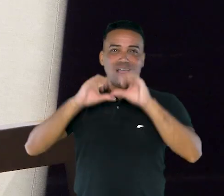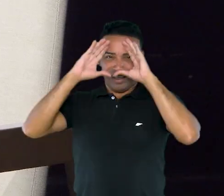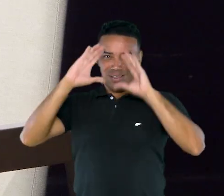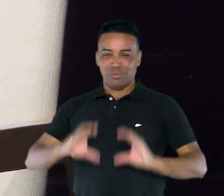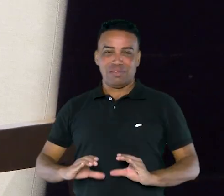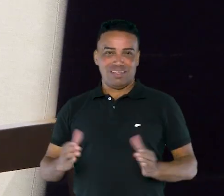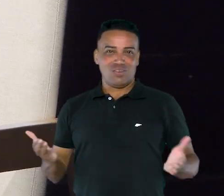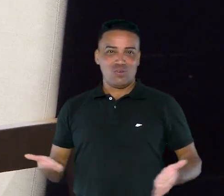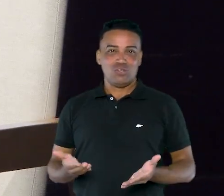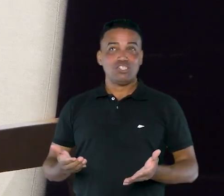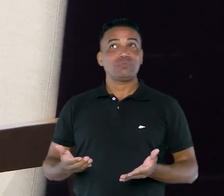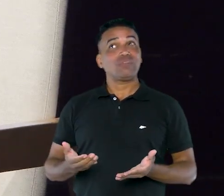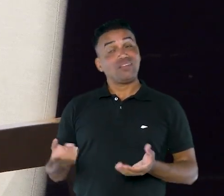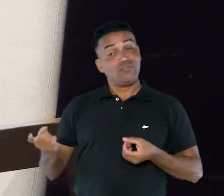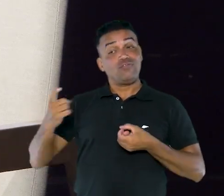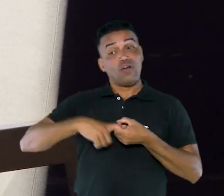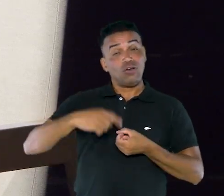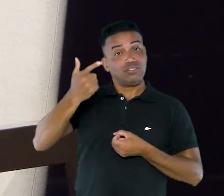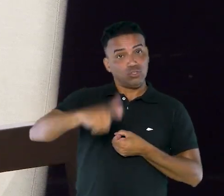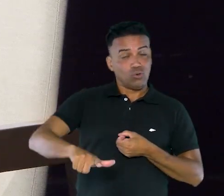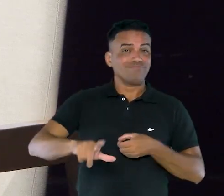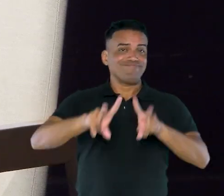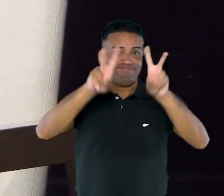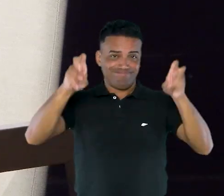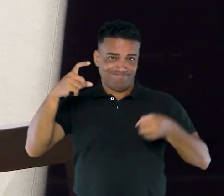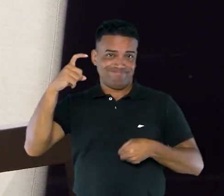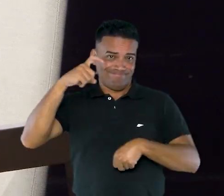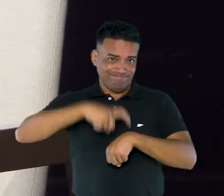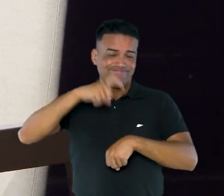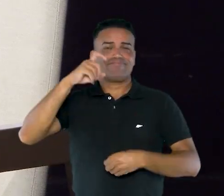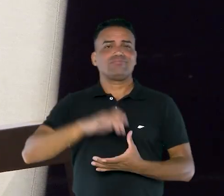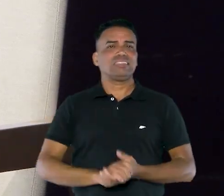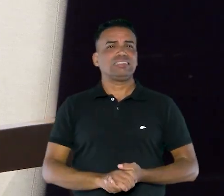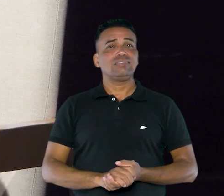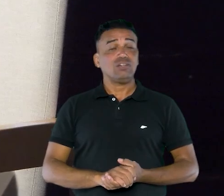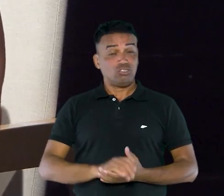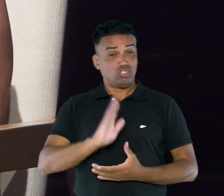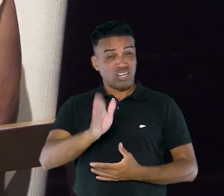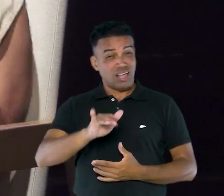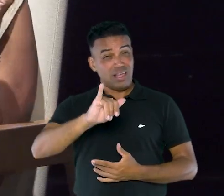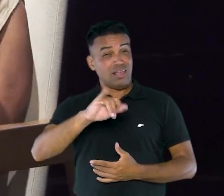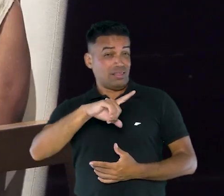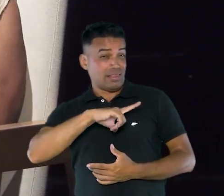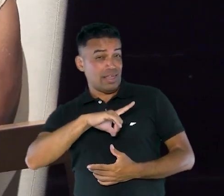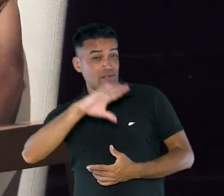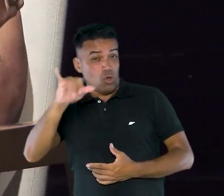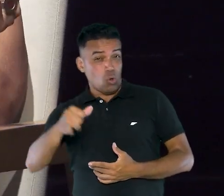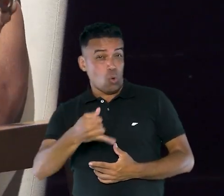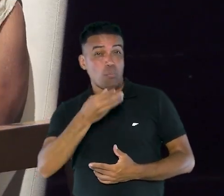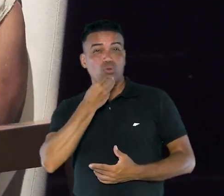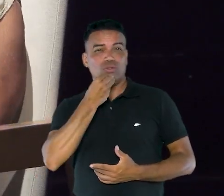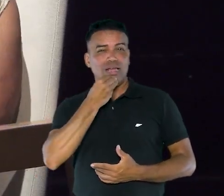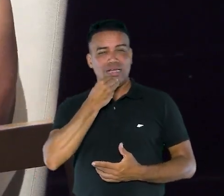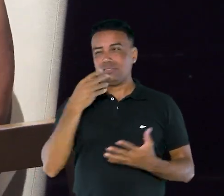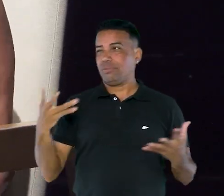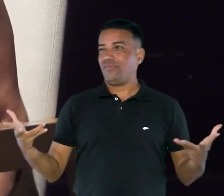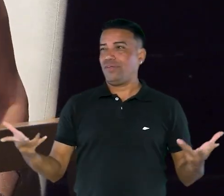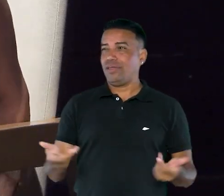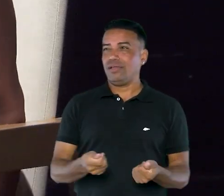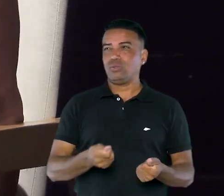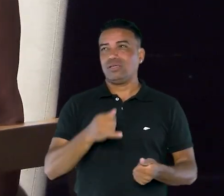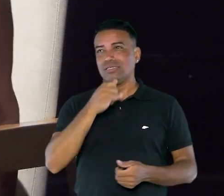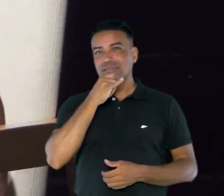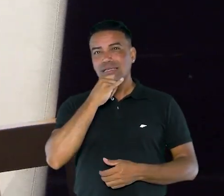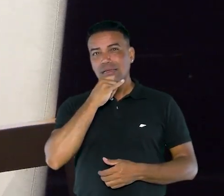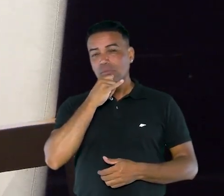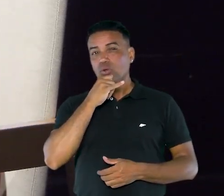E aí a gente volta de novo para o tempo. Porque... quem já teve a oportunidade incrível de estar um tempo em algum lugar, que